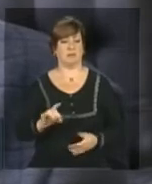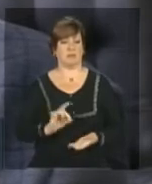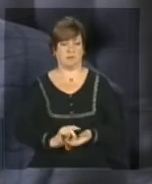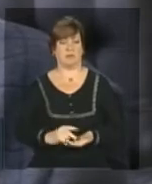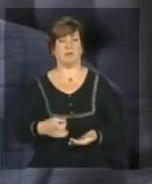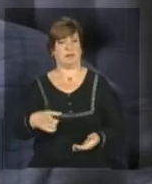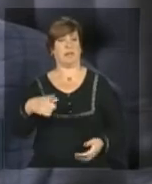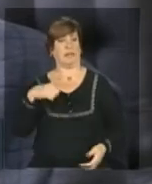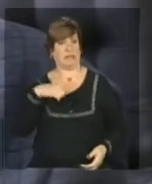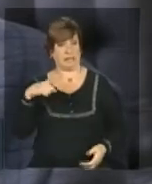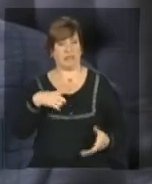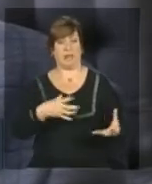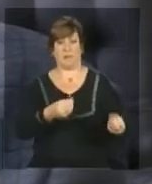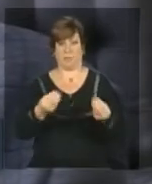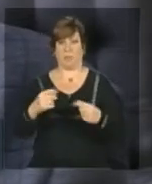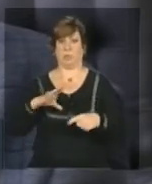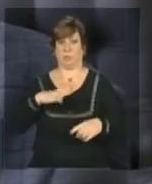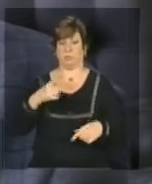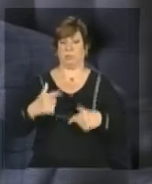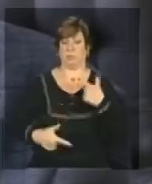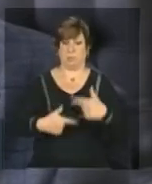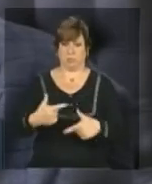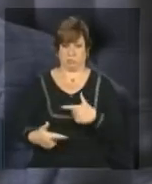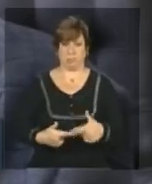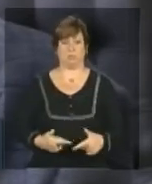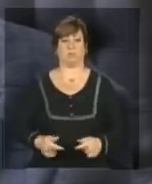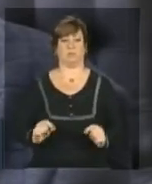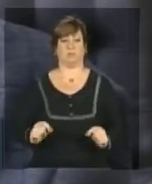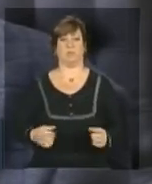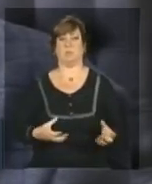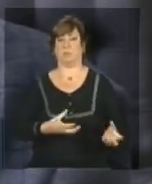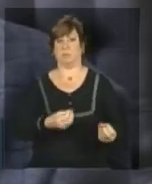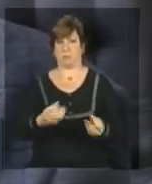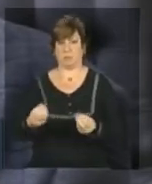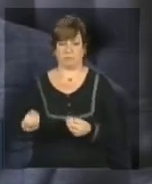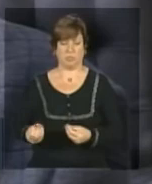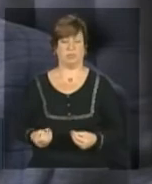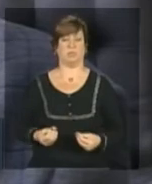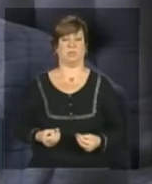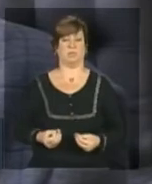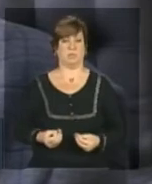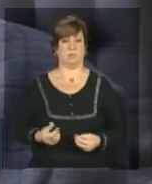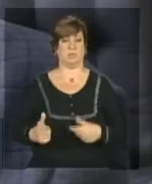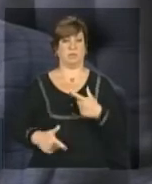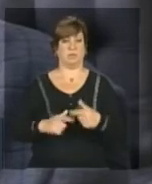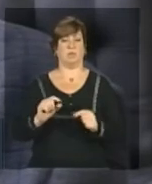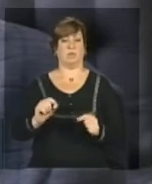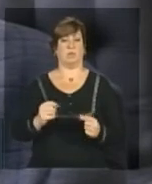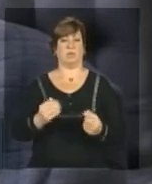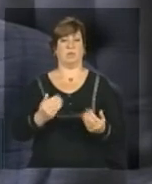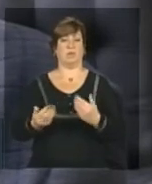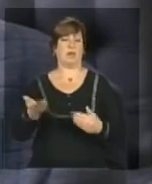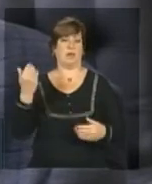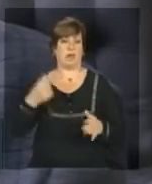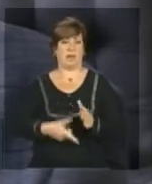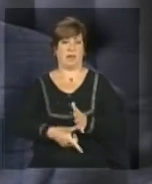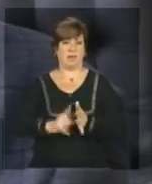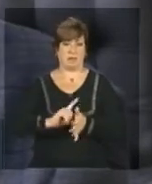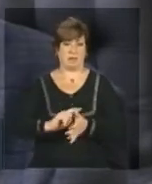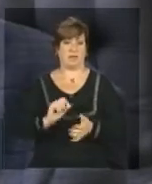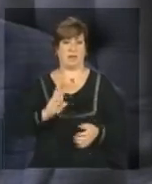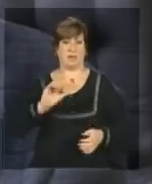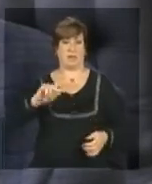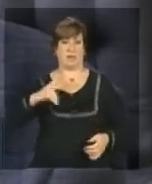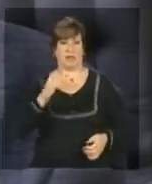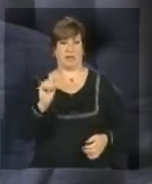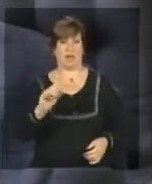Vocês têm muitos desafios, têm os ativos antigos do Bahia de